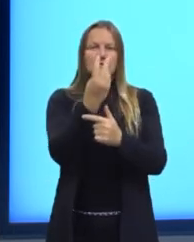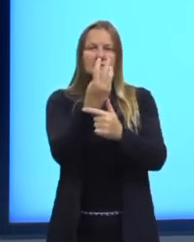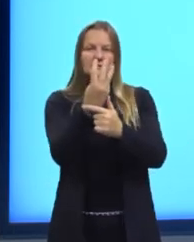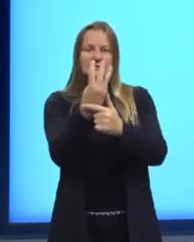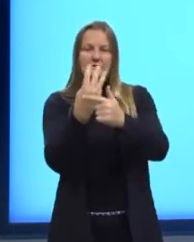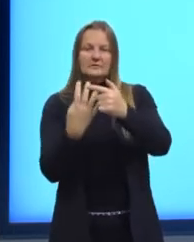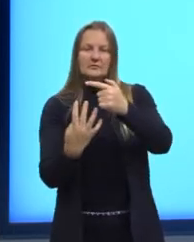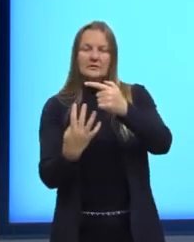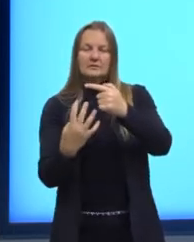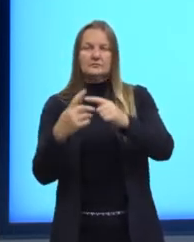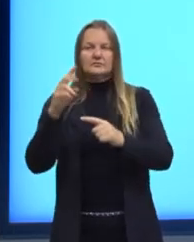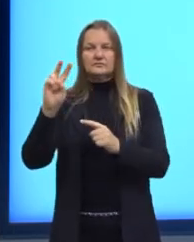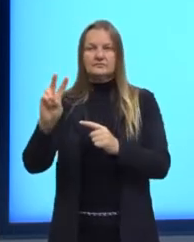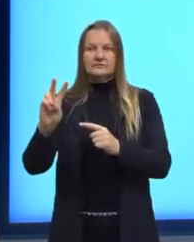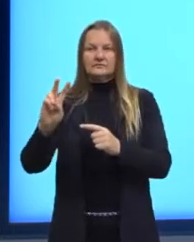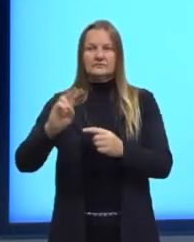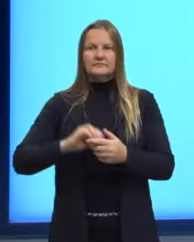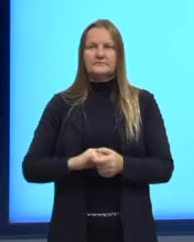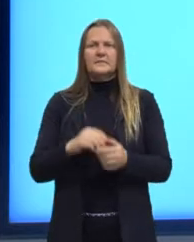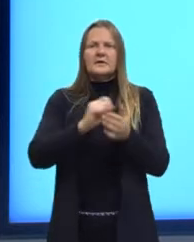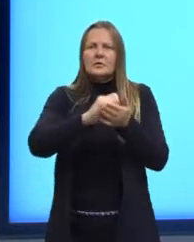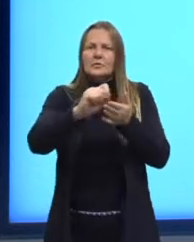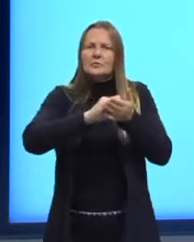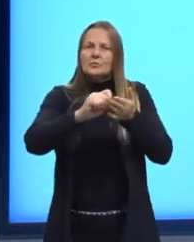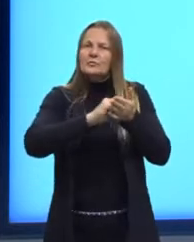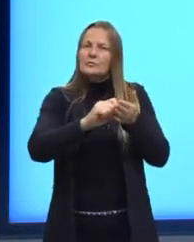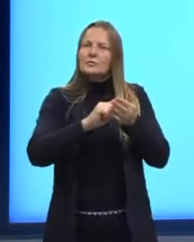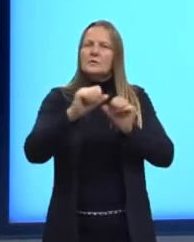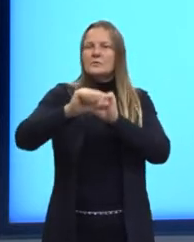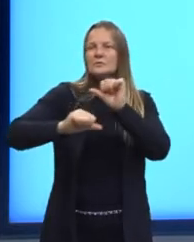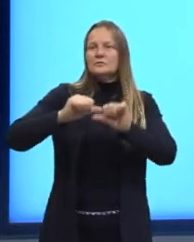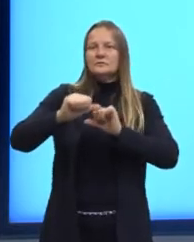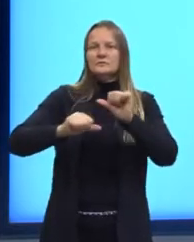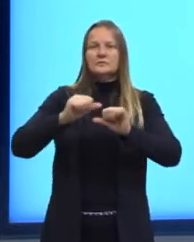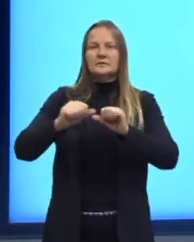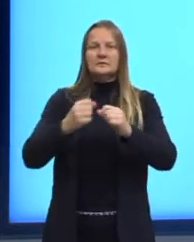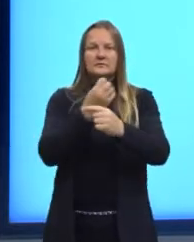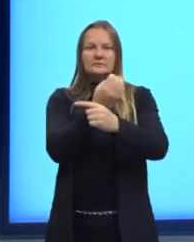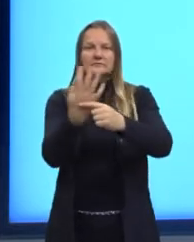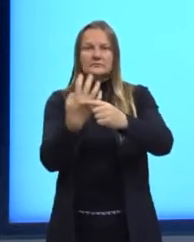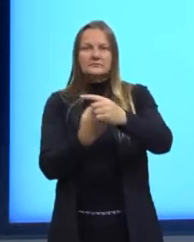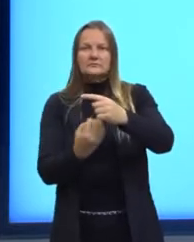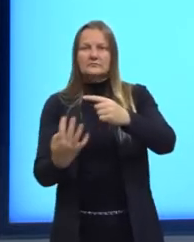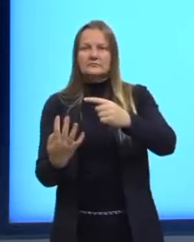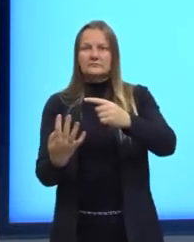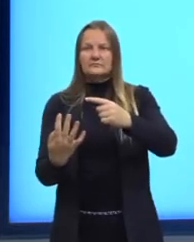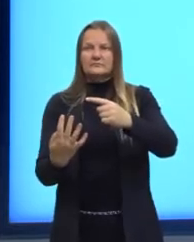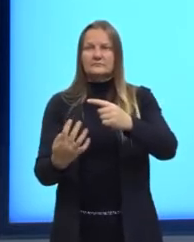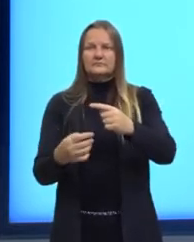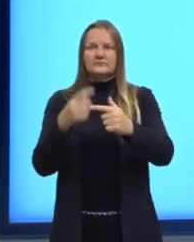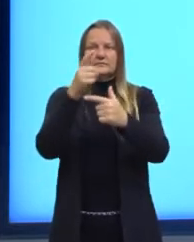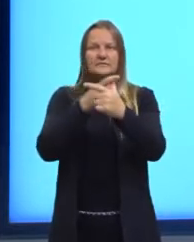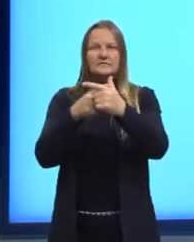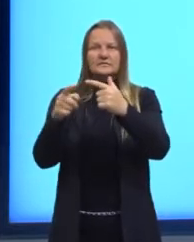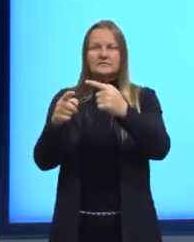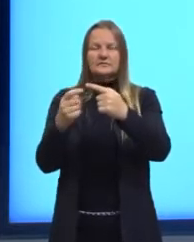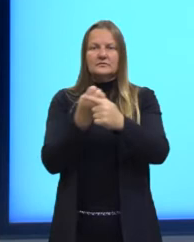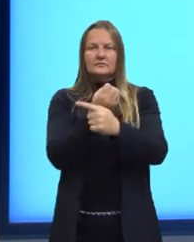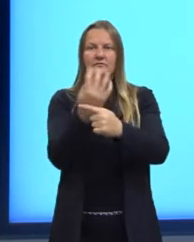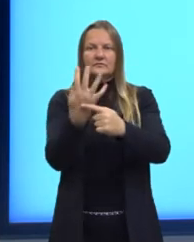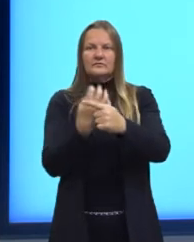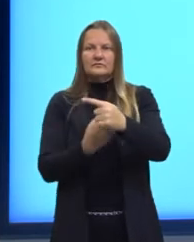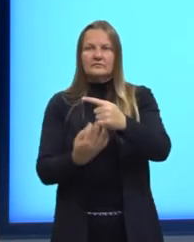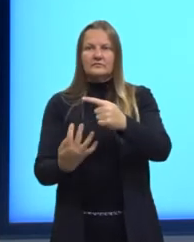de v essa escrita pode ser transformada em fração né nós teríamos uma divisão de frações